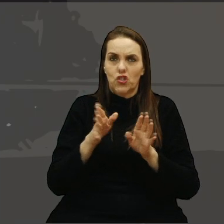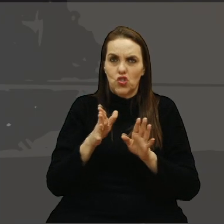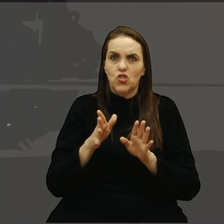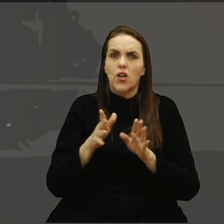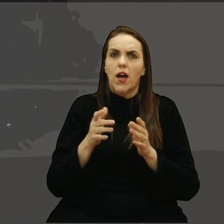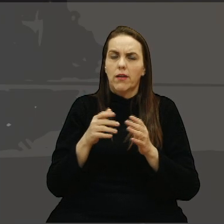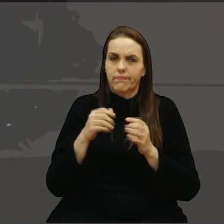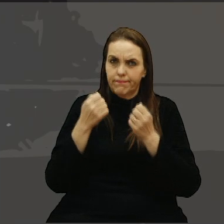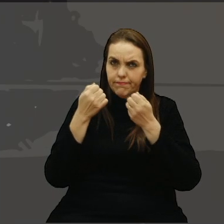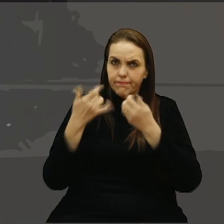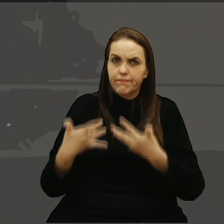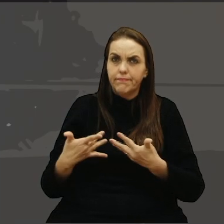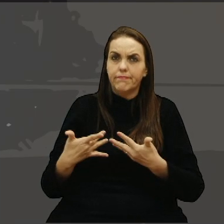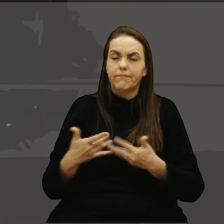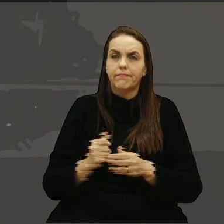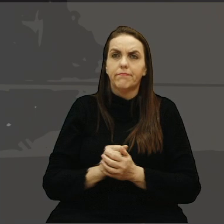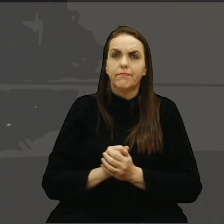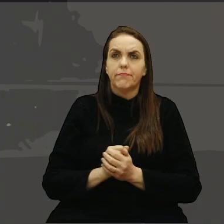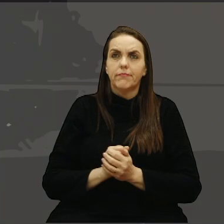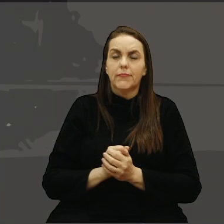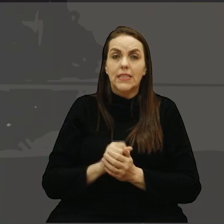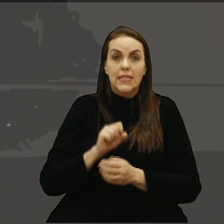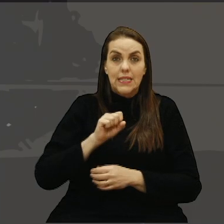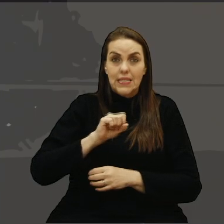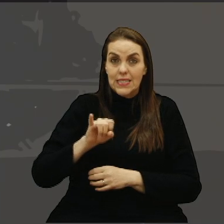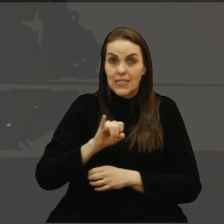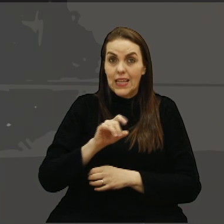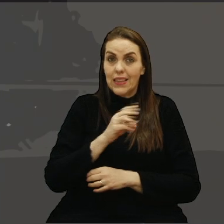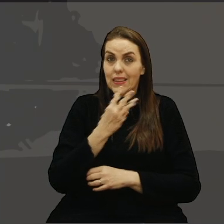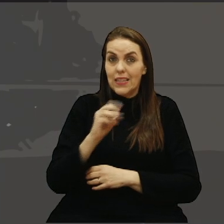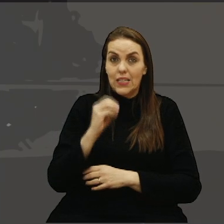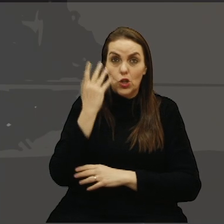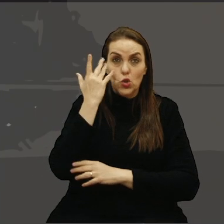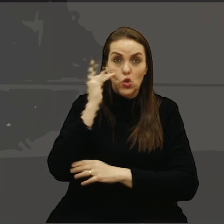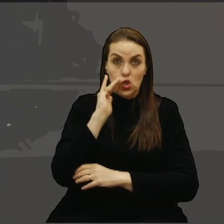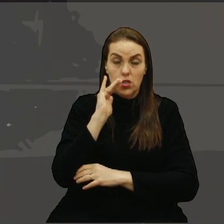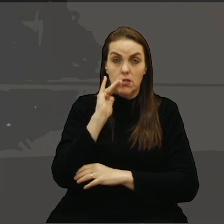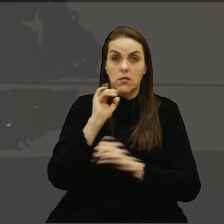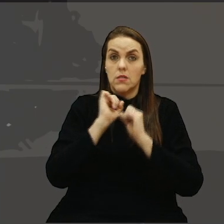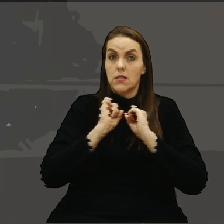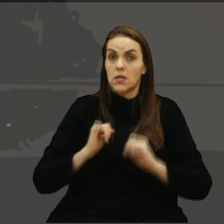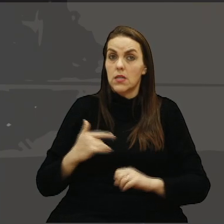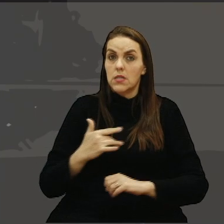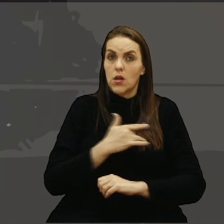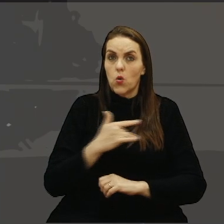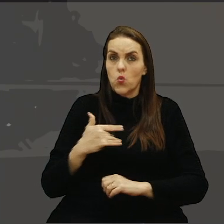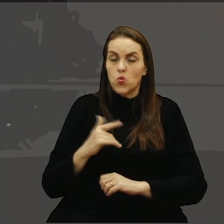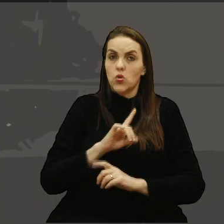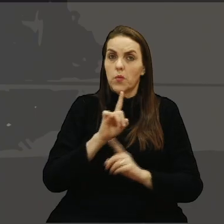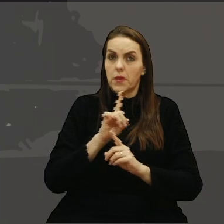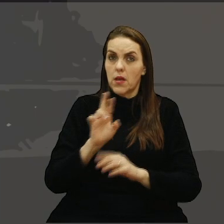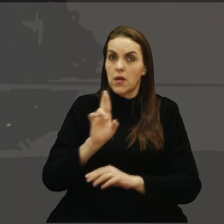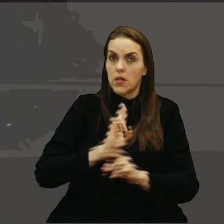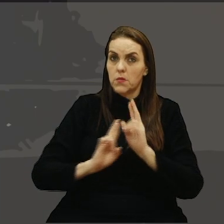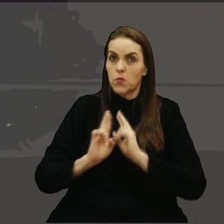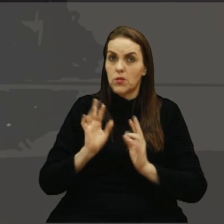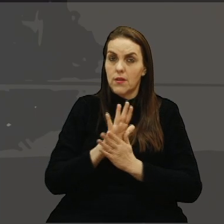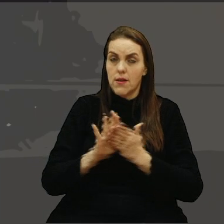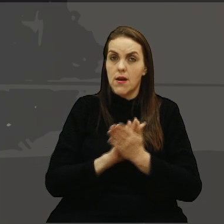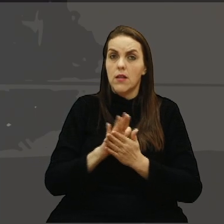frisado que se em 30 dias a Secretaria da Saúde não dá um posicionamento, eu vou